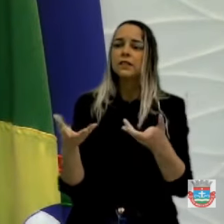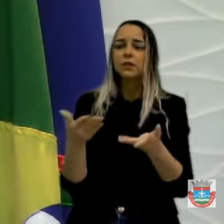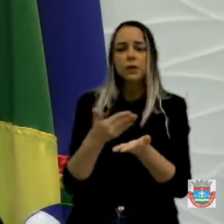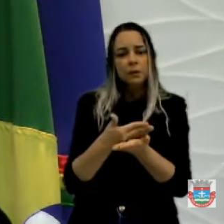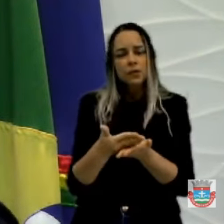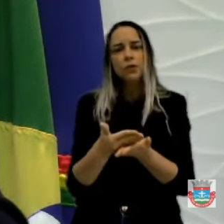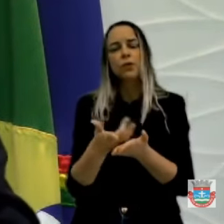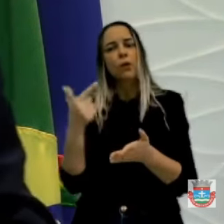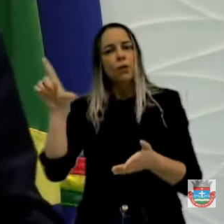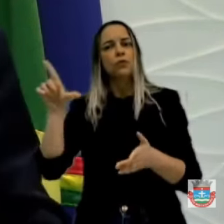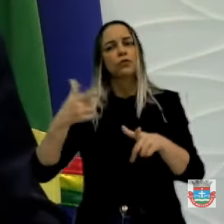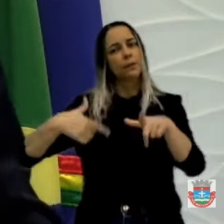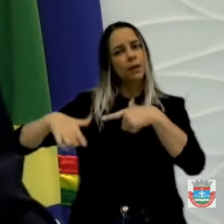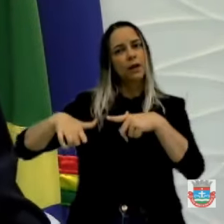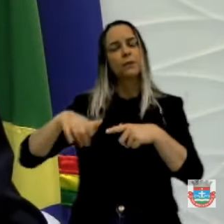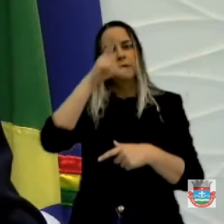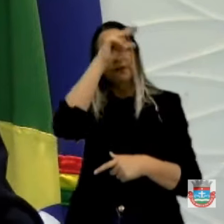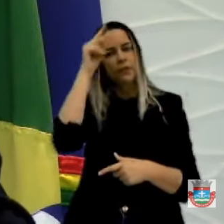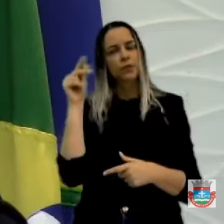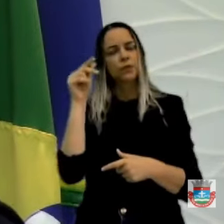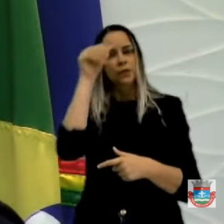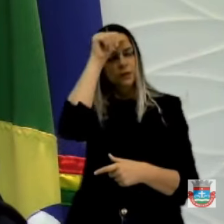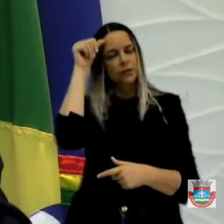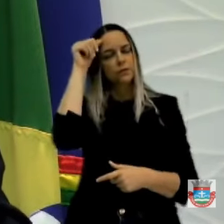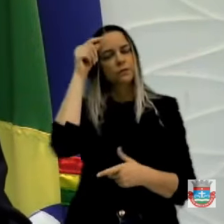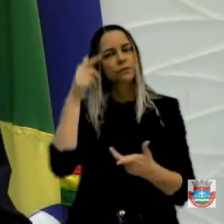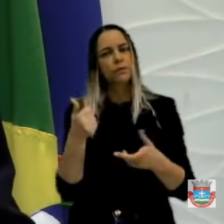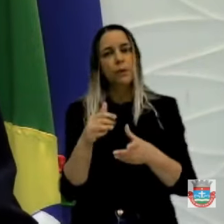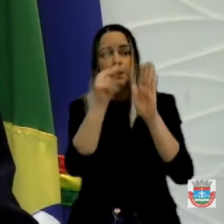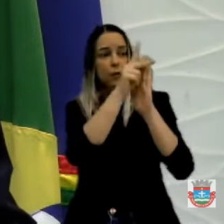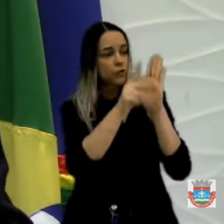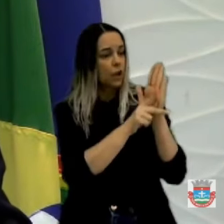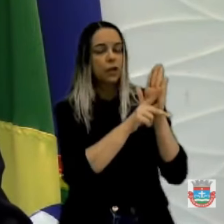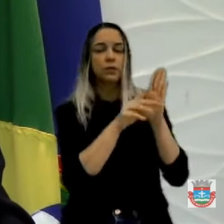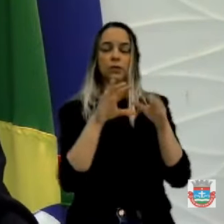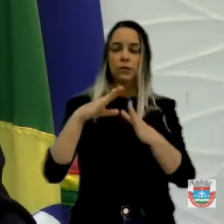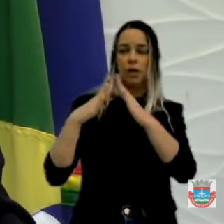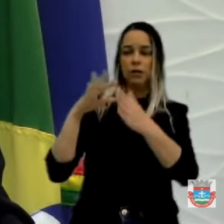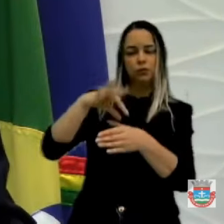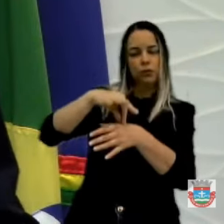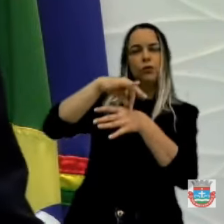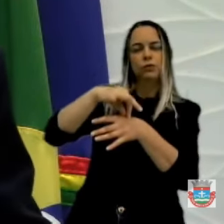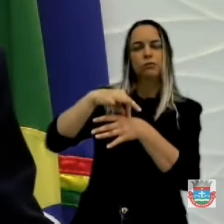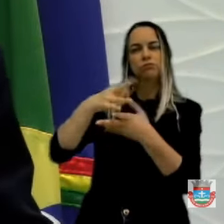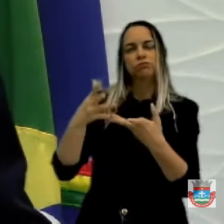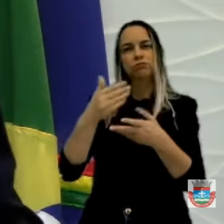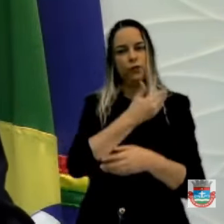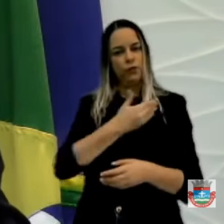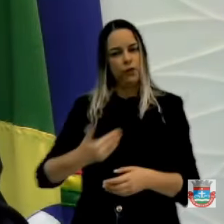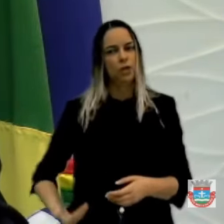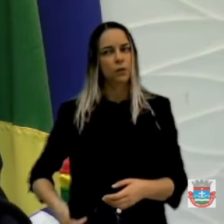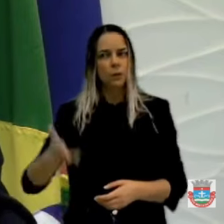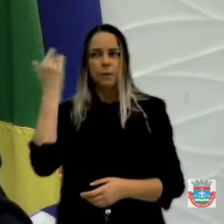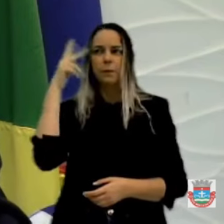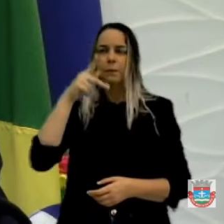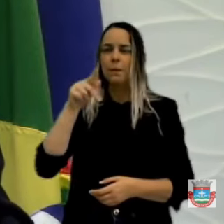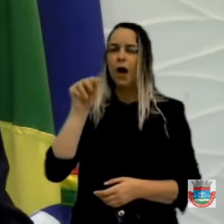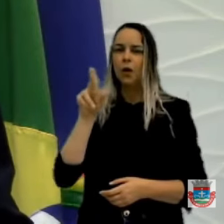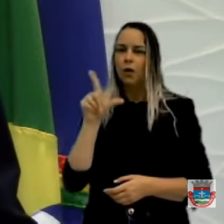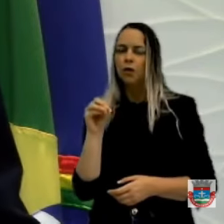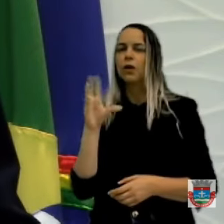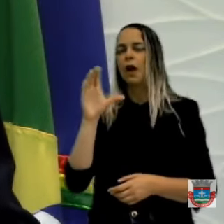Batité e começou a fazer o projeto do açougue público, na época do governo Paulo Câmara, junto